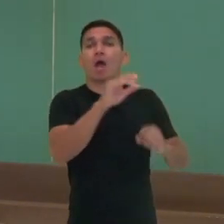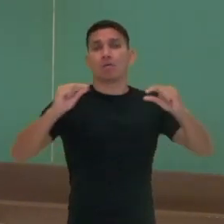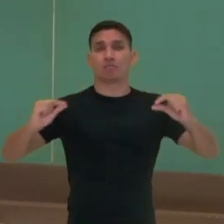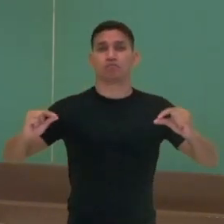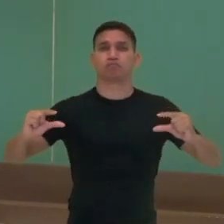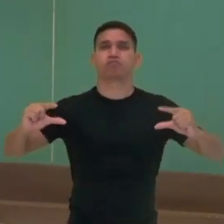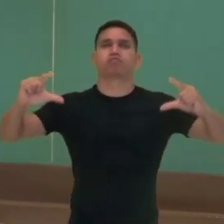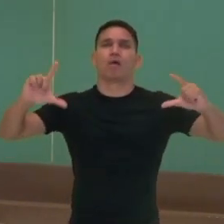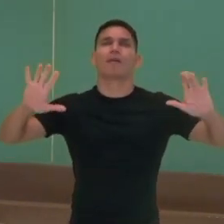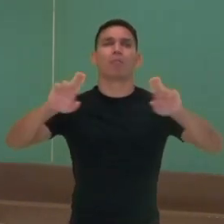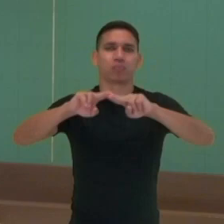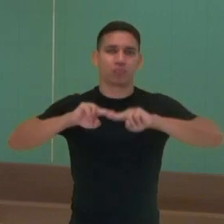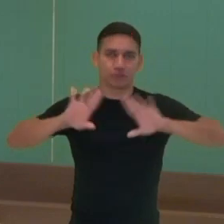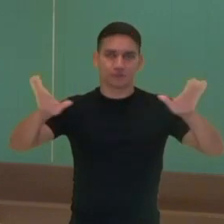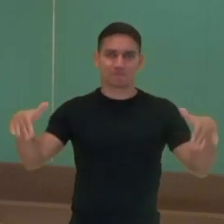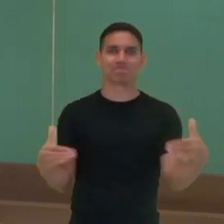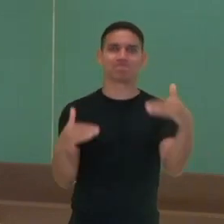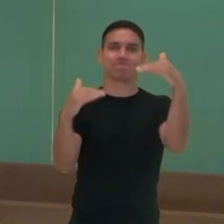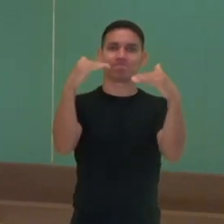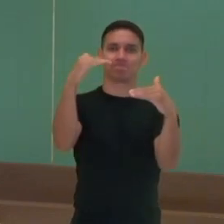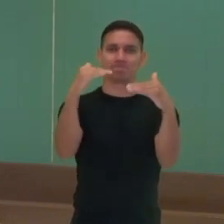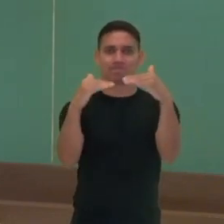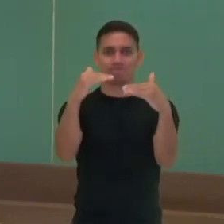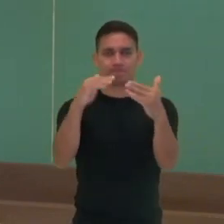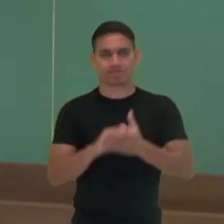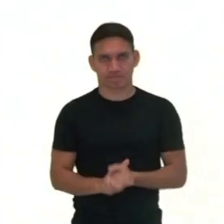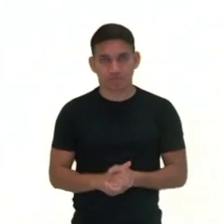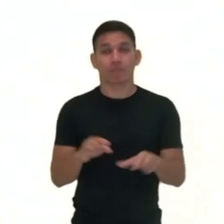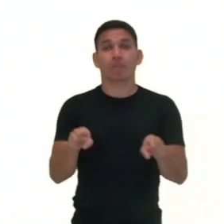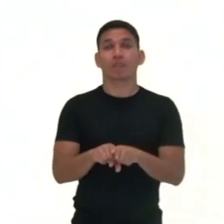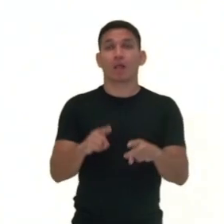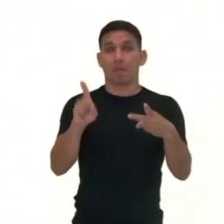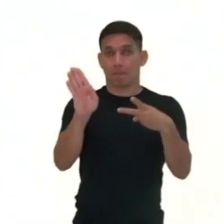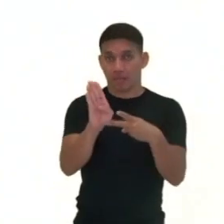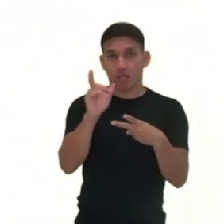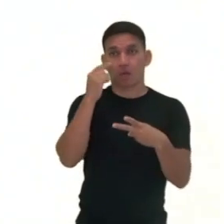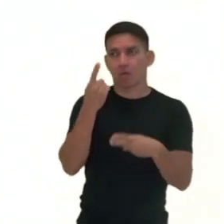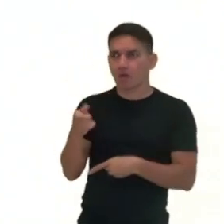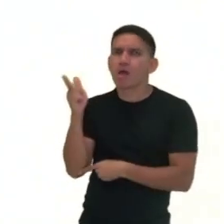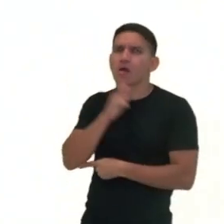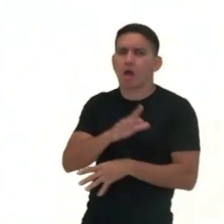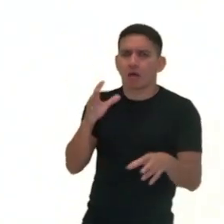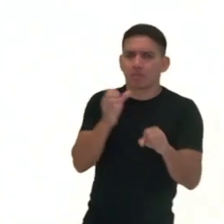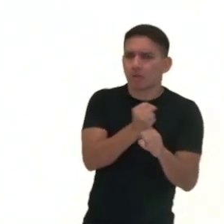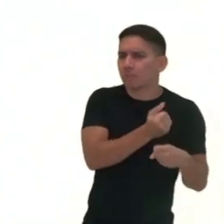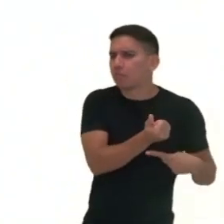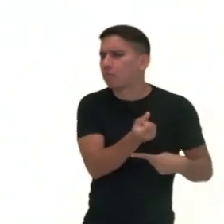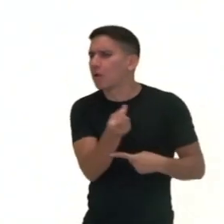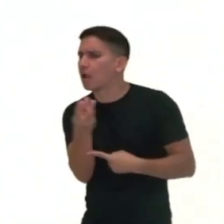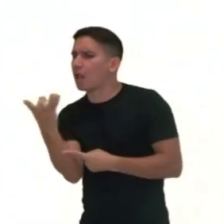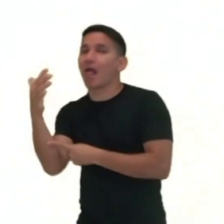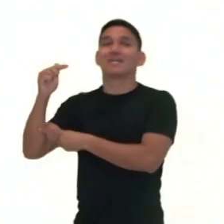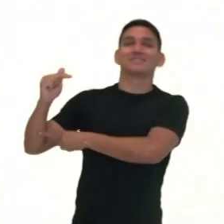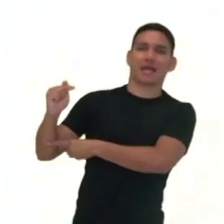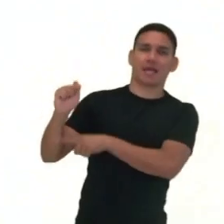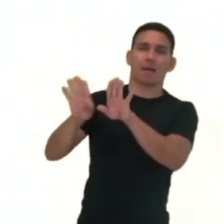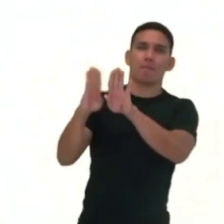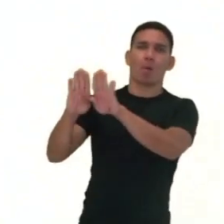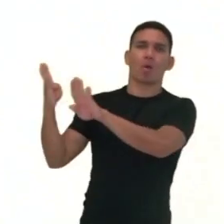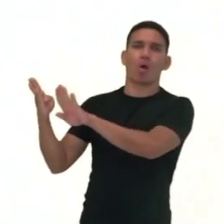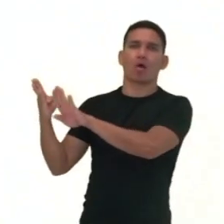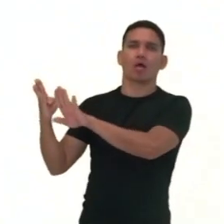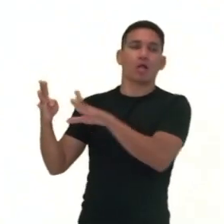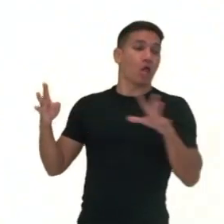diretamente proporcionais. Letra B. André conseguiu abrir 7 portas. Quantos pontos